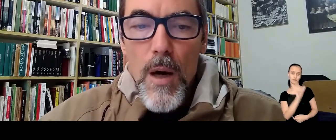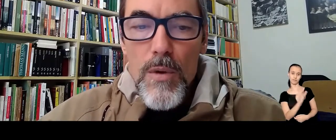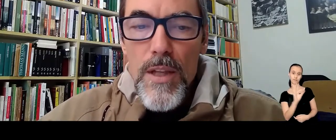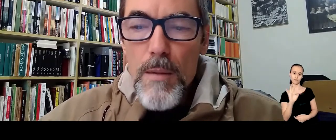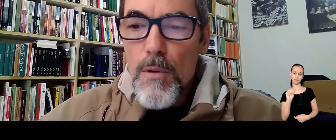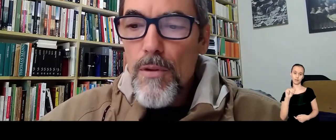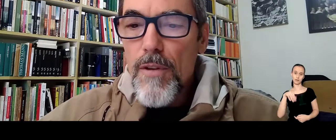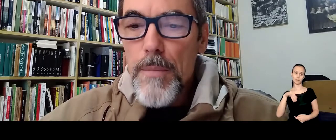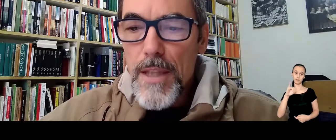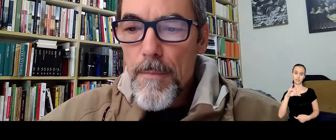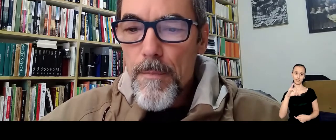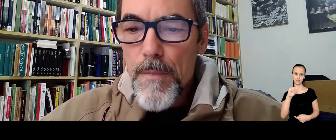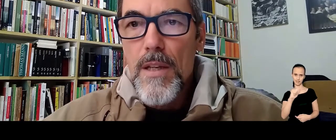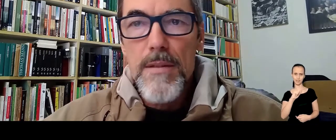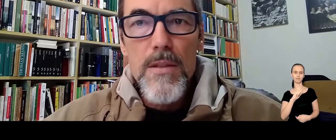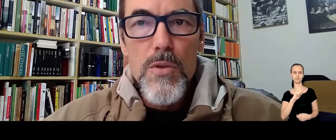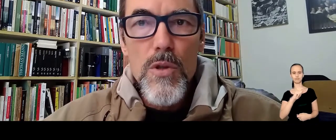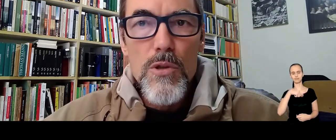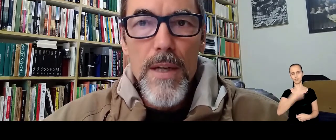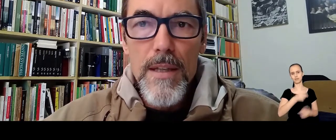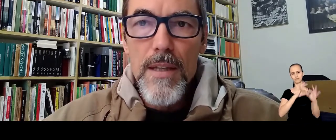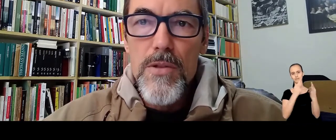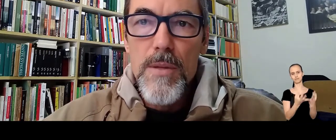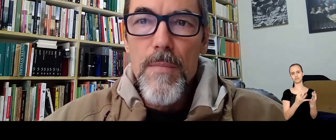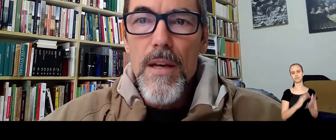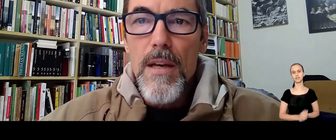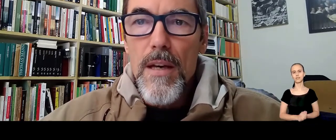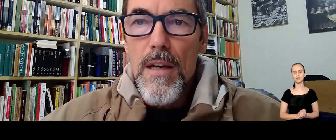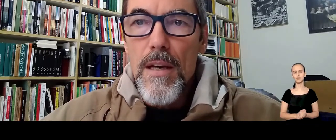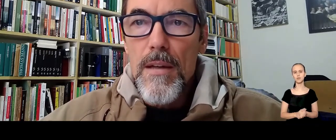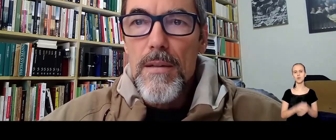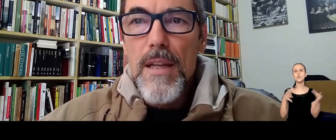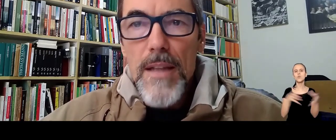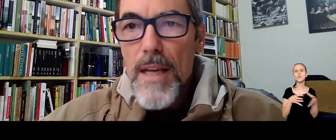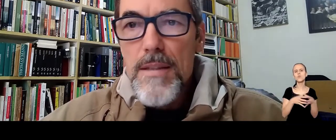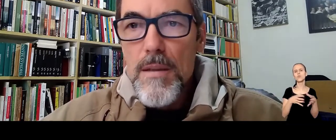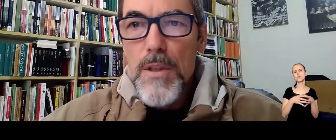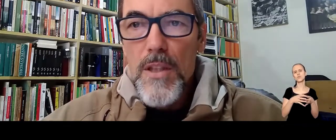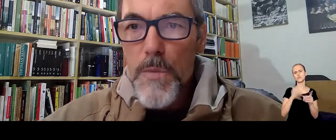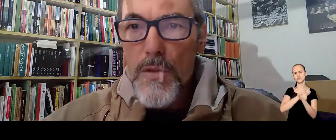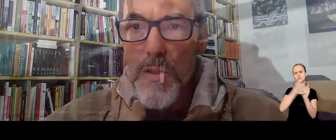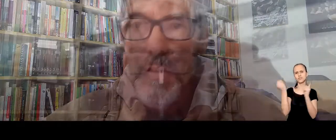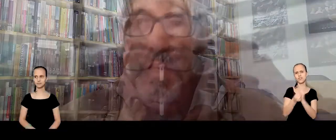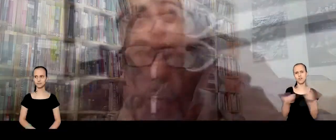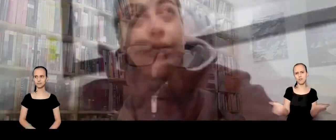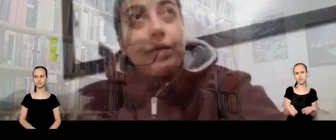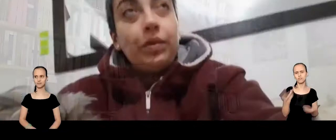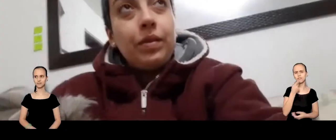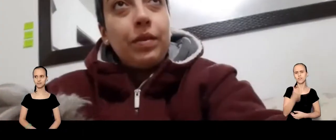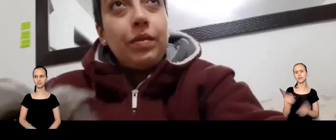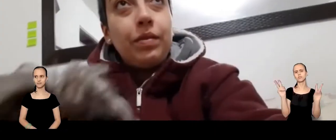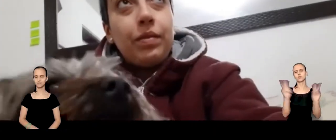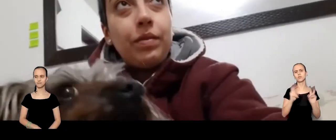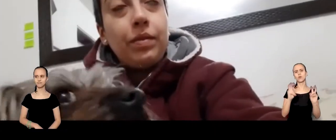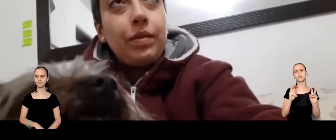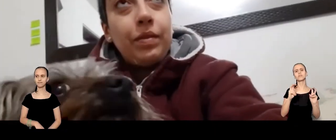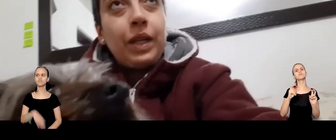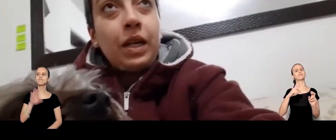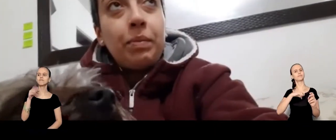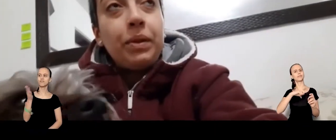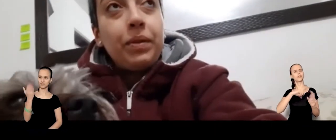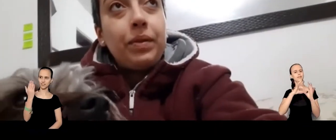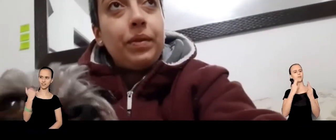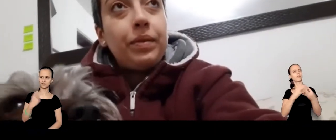indiretamente, ao termo família. Né? Existe hoje uma grande tendência, muitas pessoas gostam de falar da